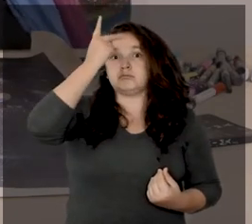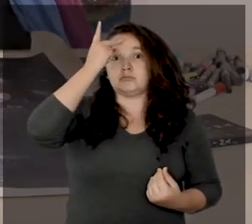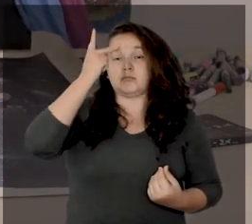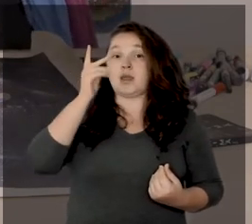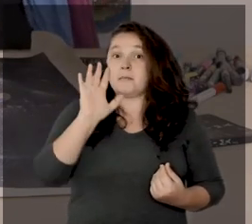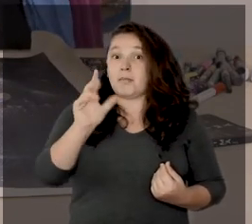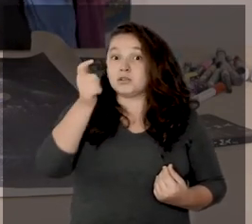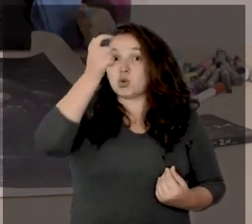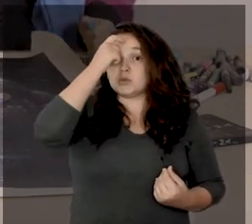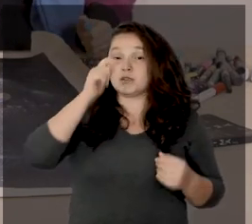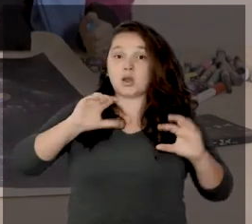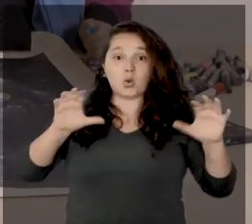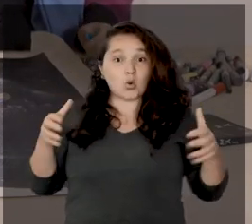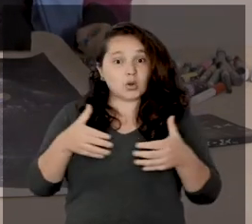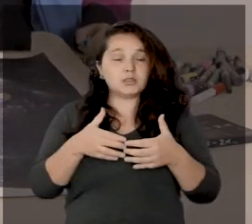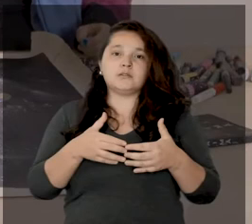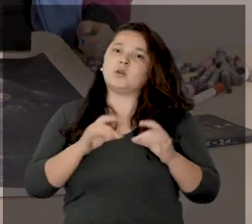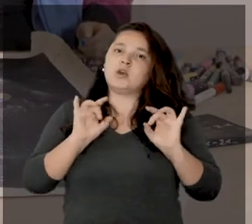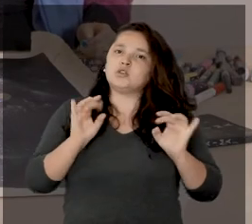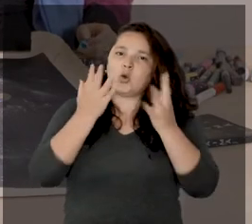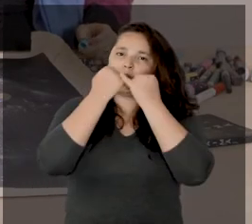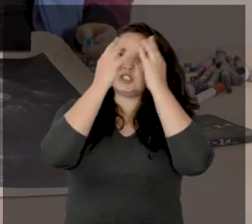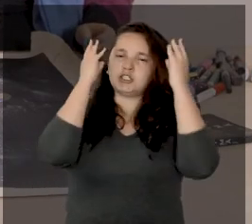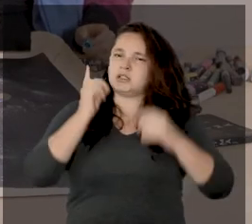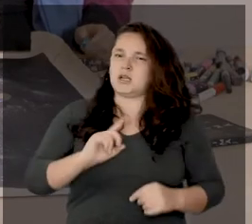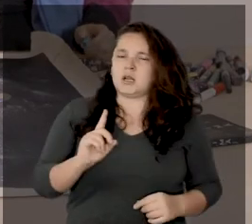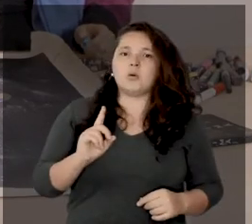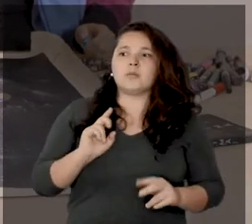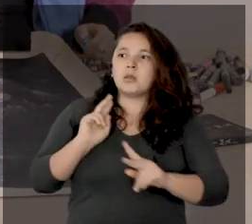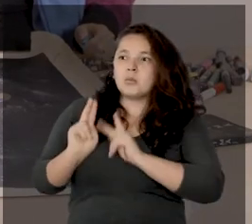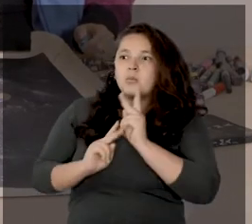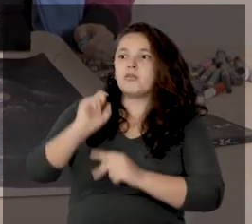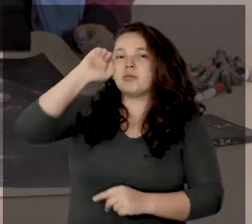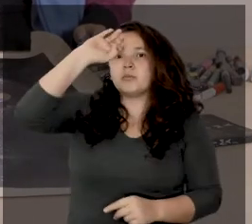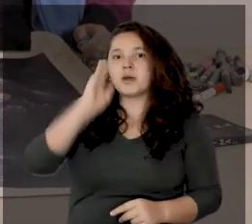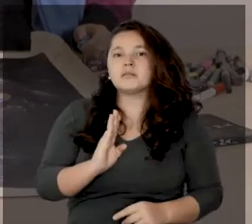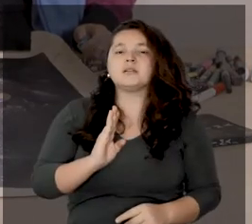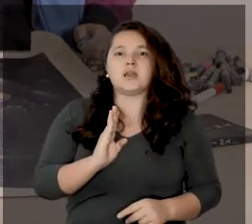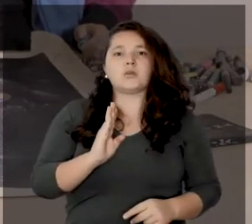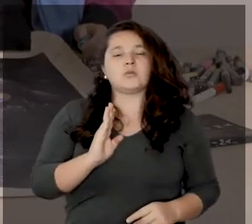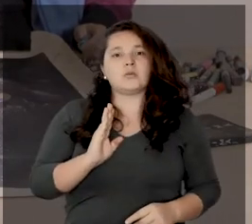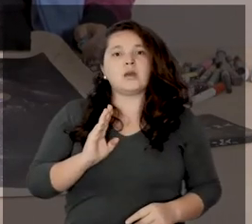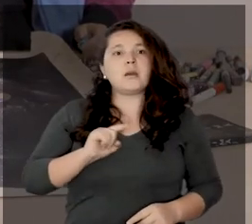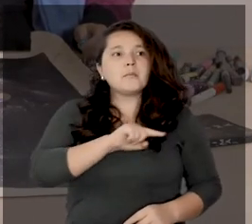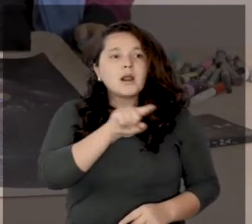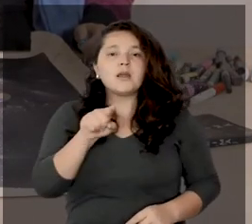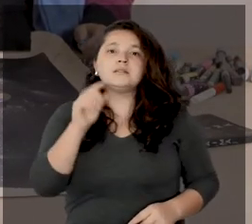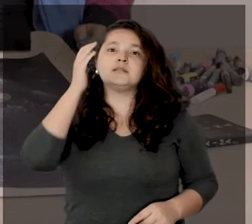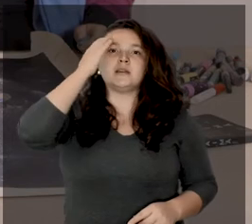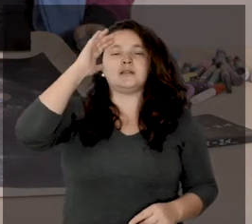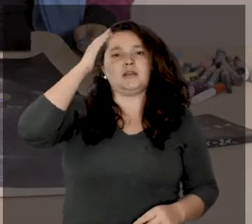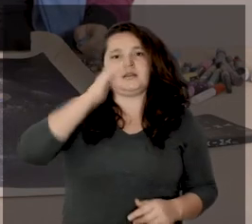mas de que o povo brasileiro, tanto como as pessoas do mundo todo, percebam, entendam e não vejam outra forma que não apoiar,